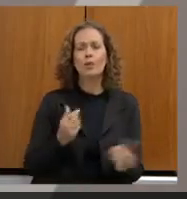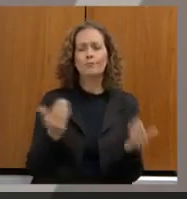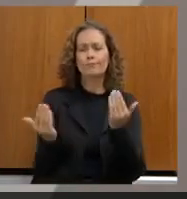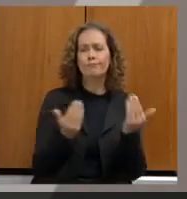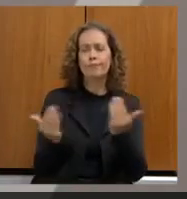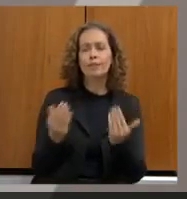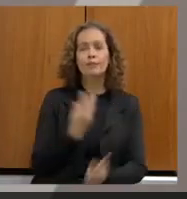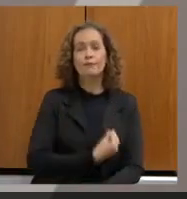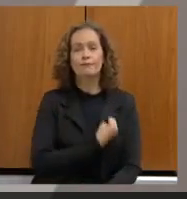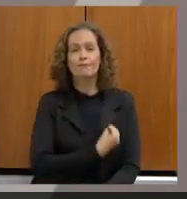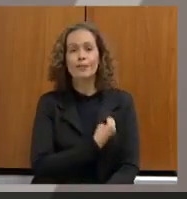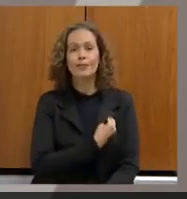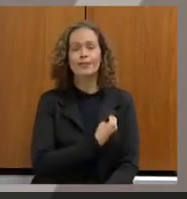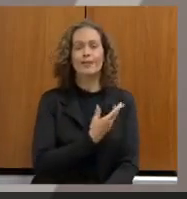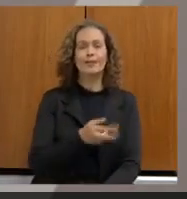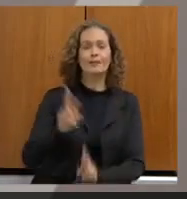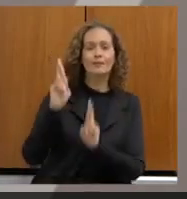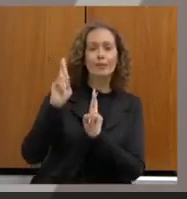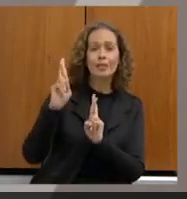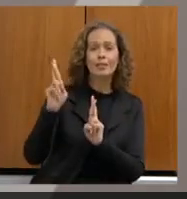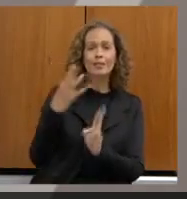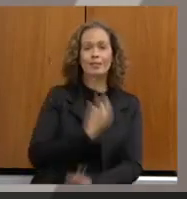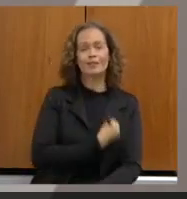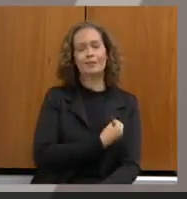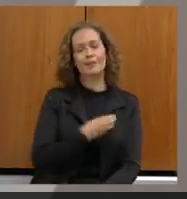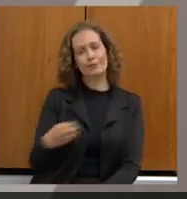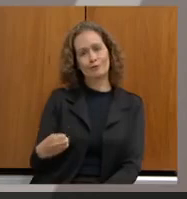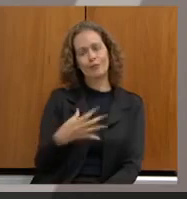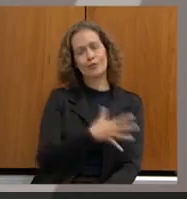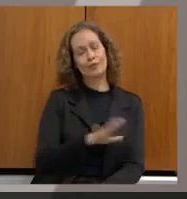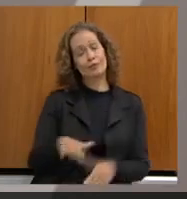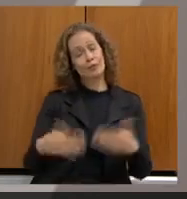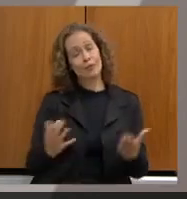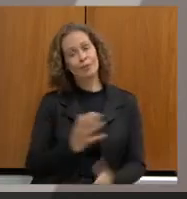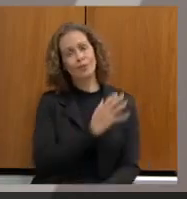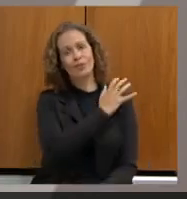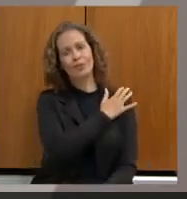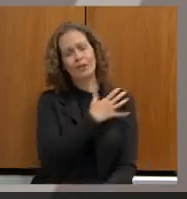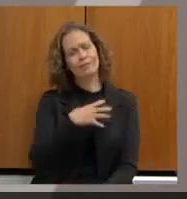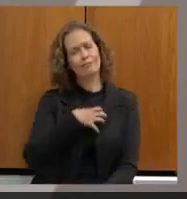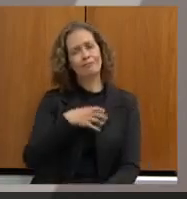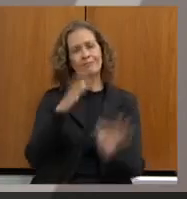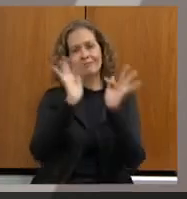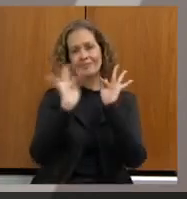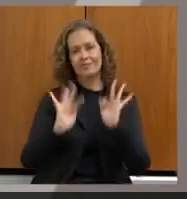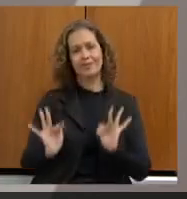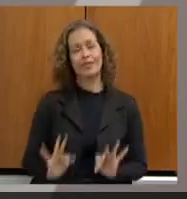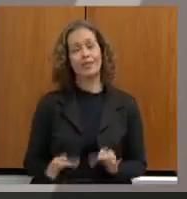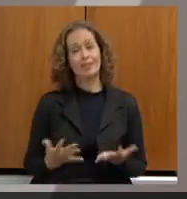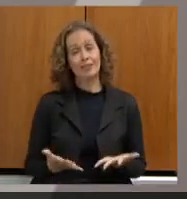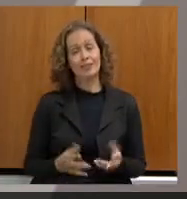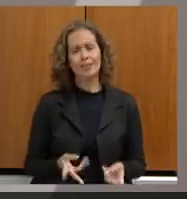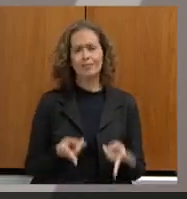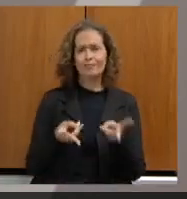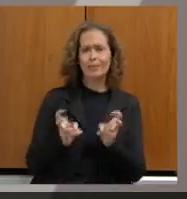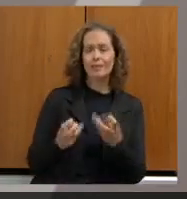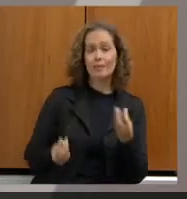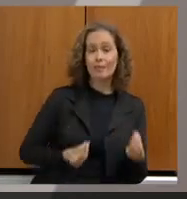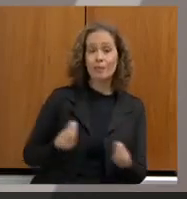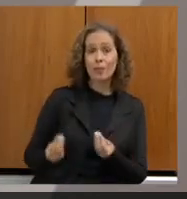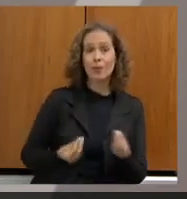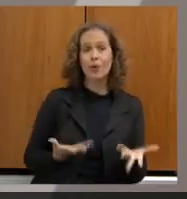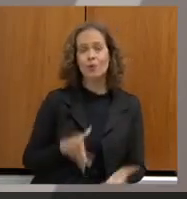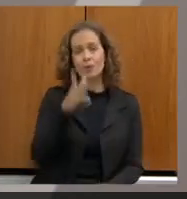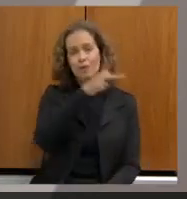Brota havia uma vida nova o então Coronel eu fico muito feliz feliz viverem sabia que dá para